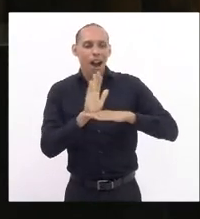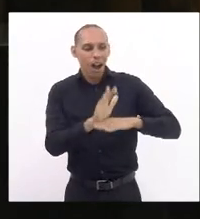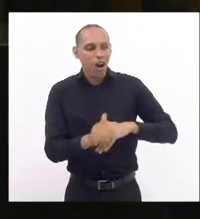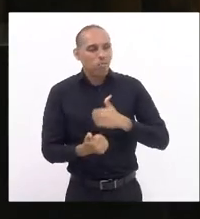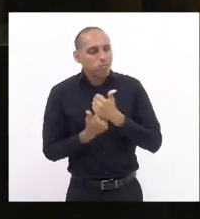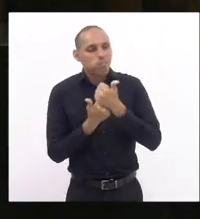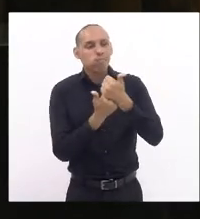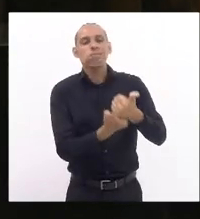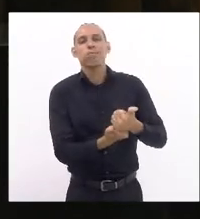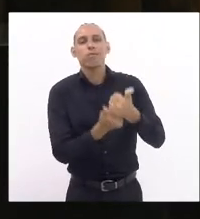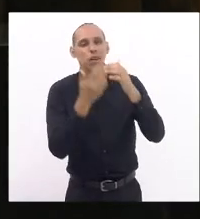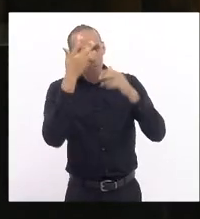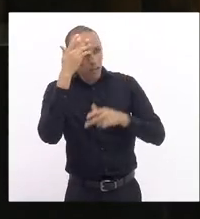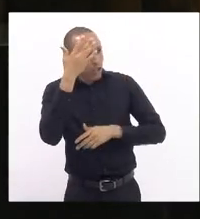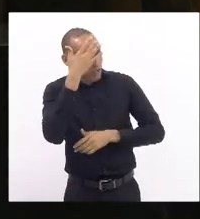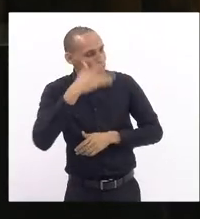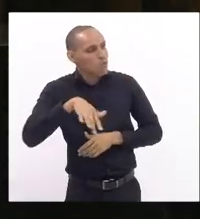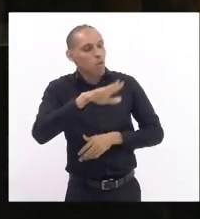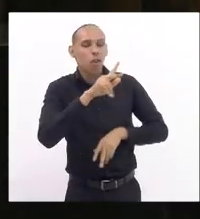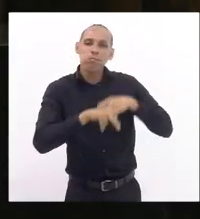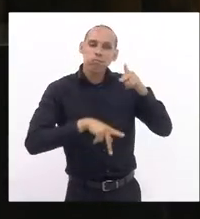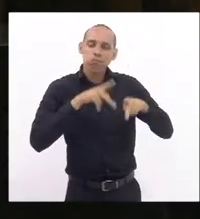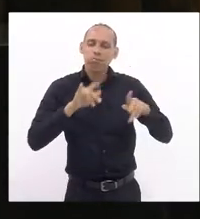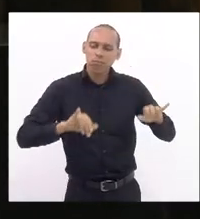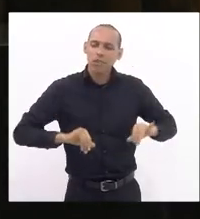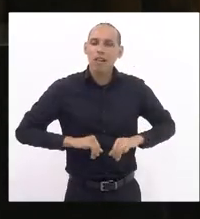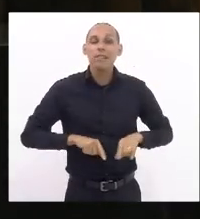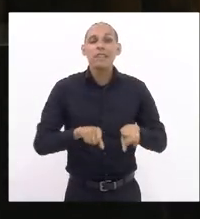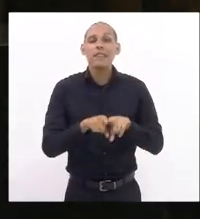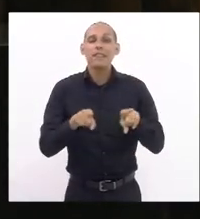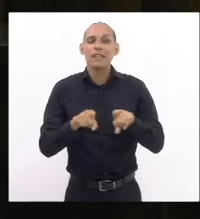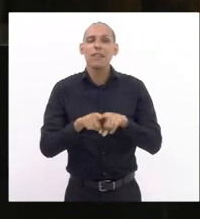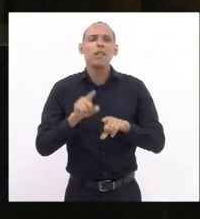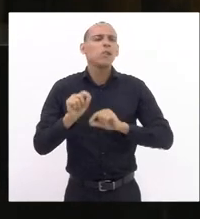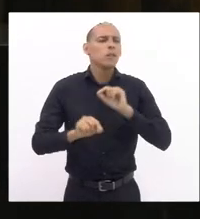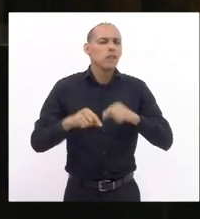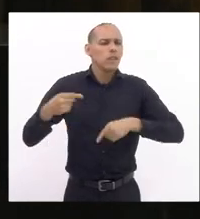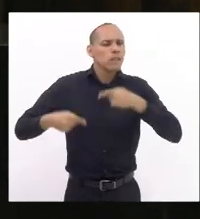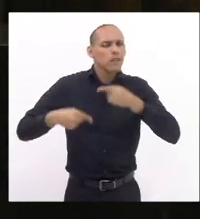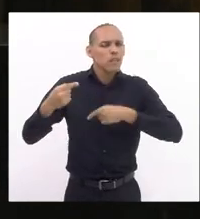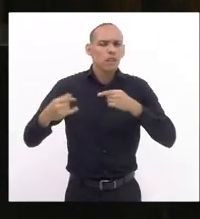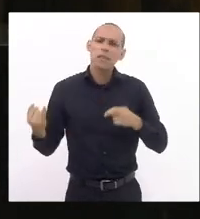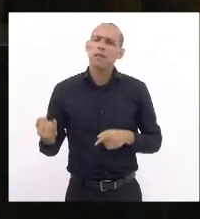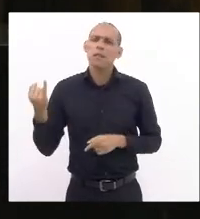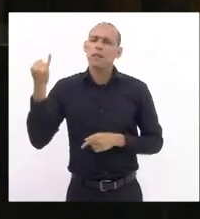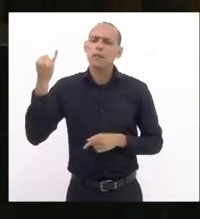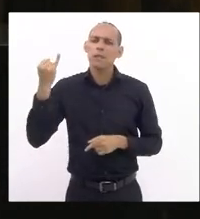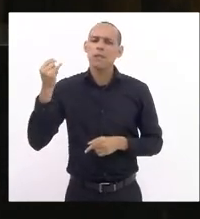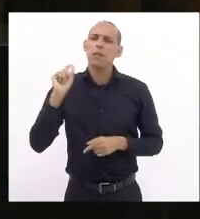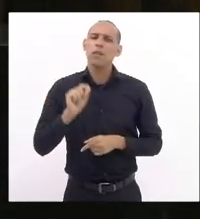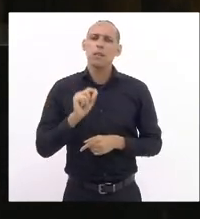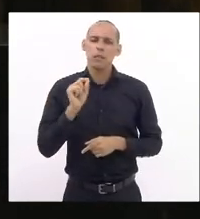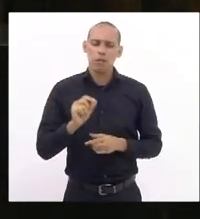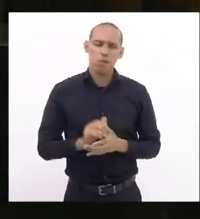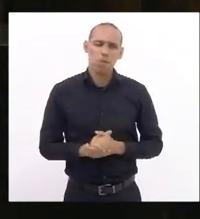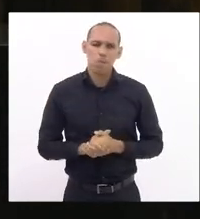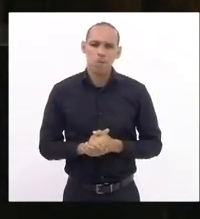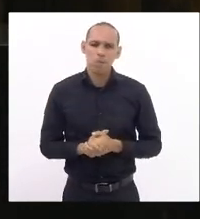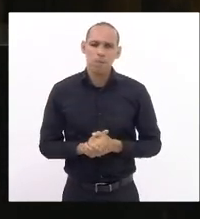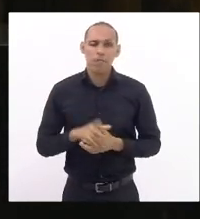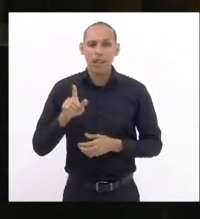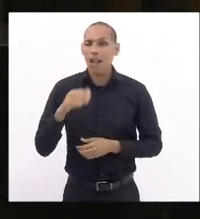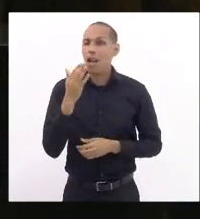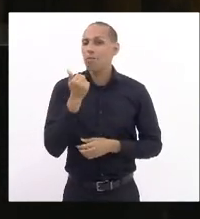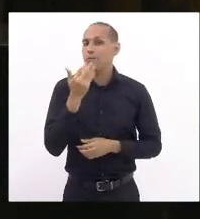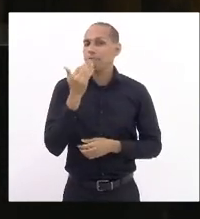a população que mais sofre, mas também trazendo um debate tão fundamental com relação à soberania alimentar,